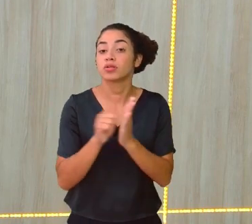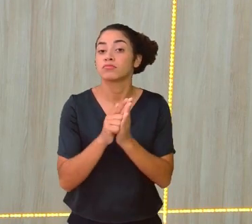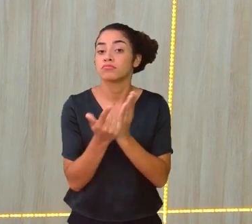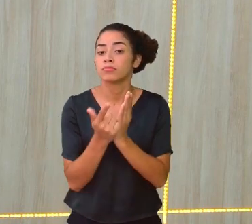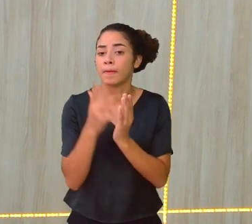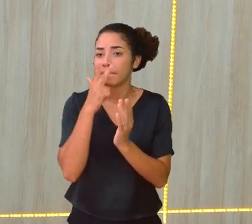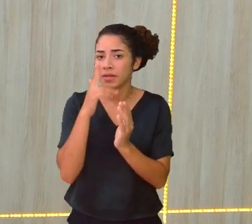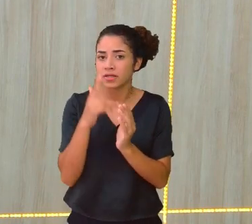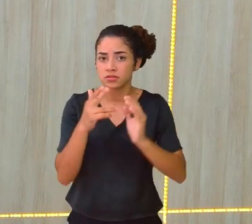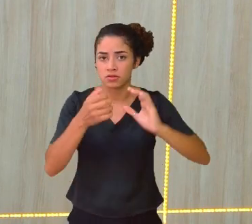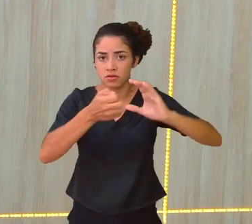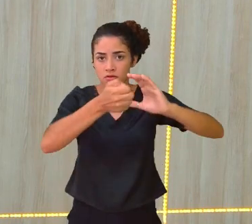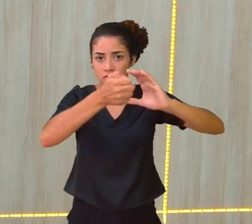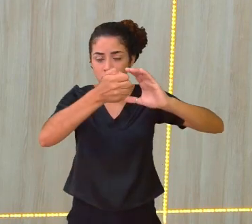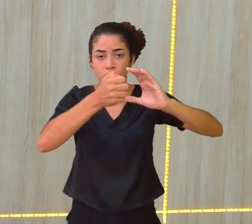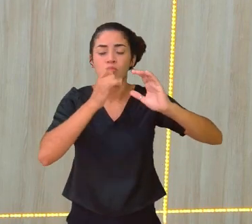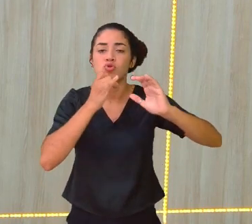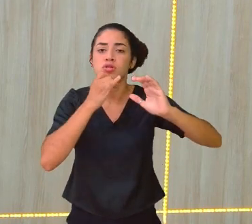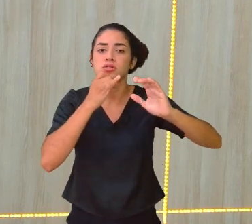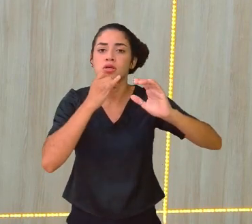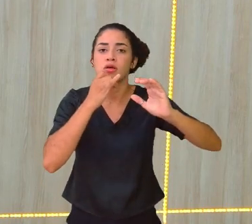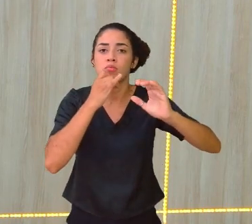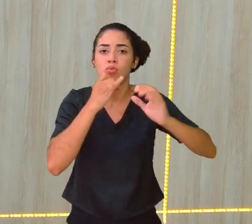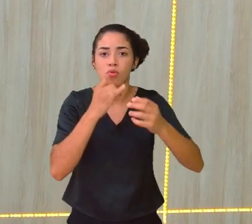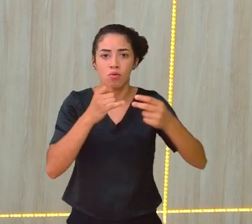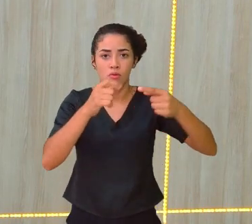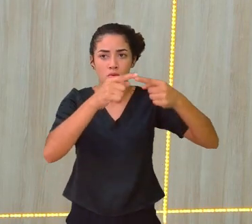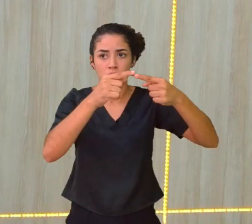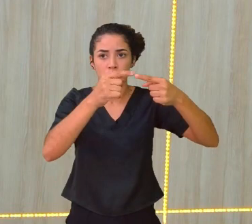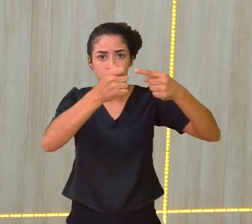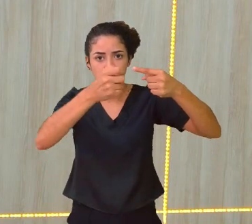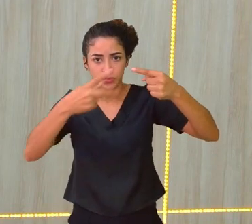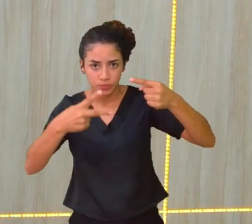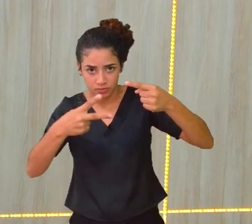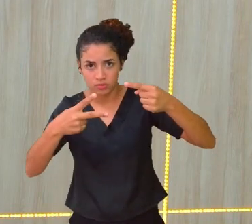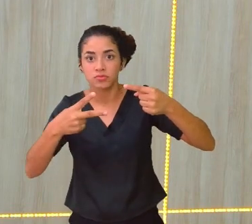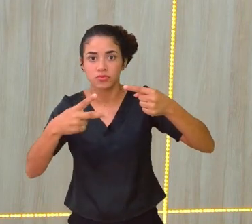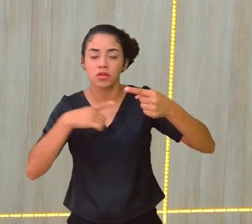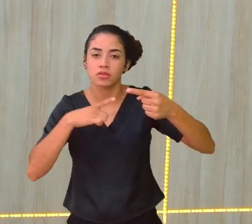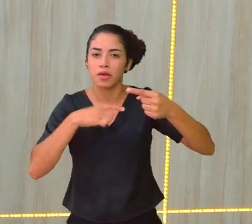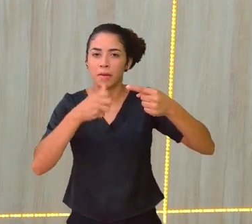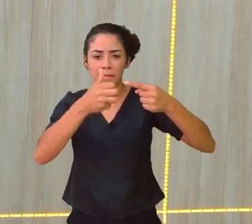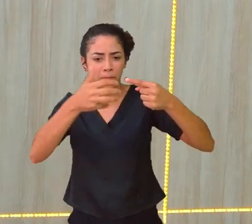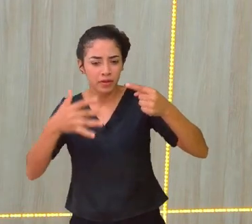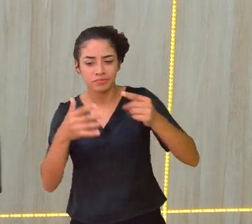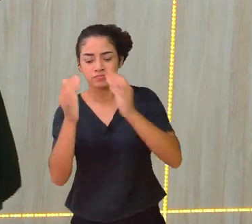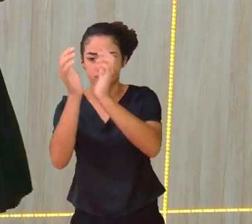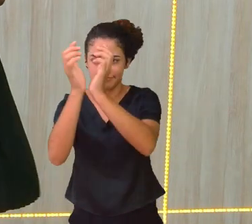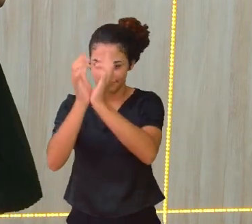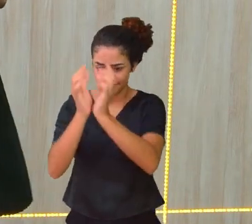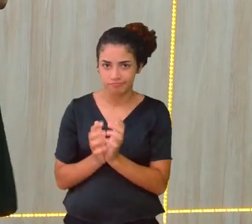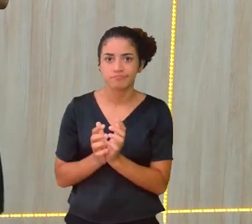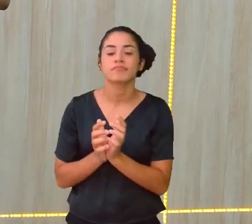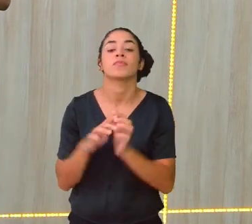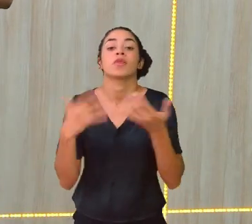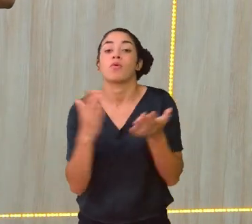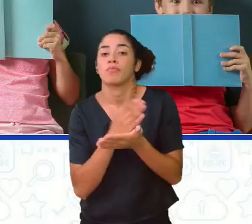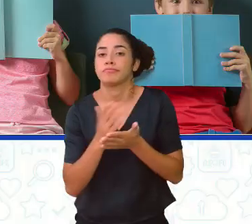subgrupos, né? Agrupamentos específicos de gêneros textuais. Babado. Os gêneros